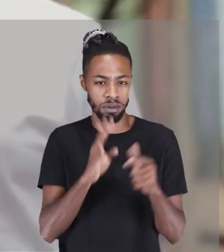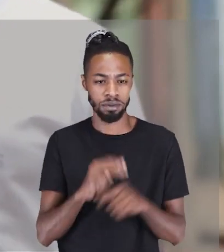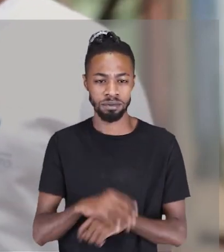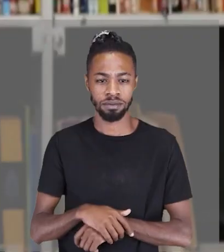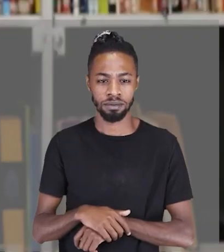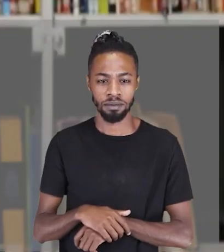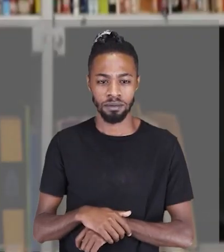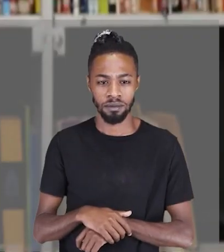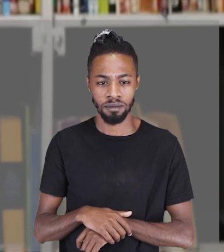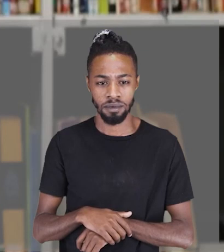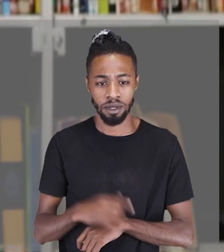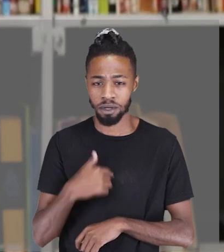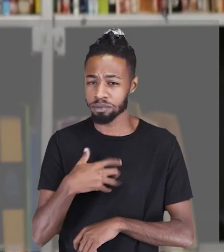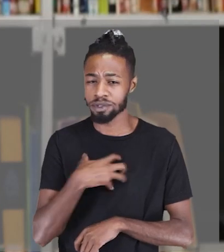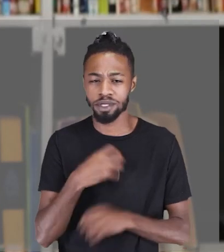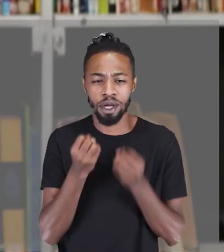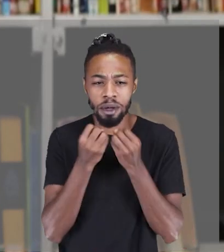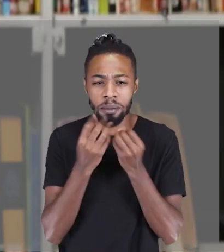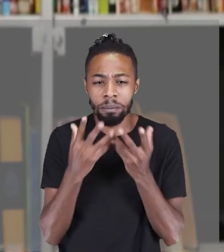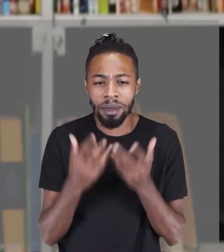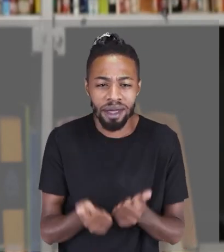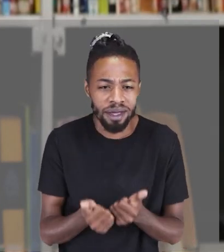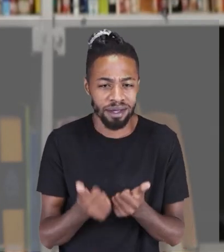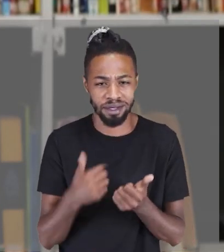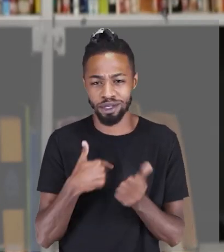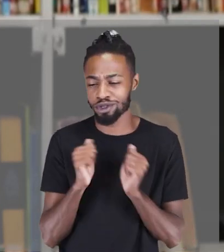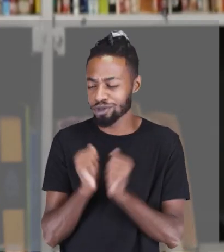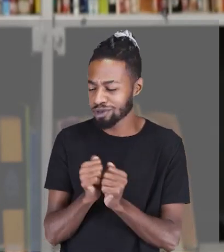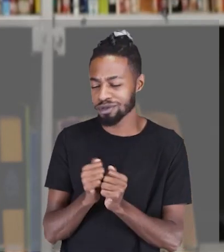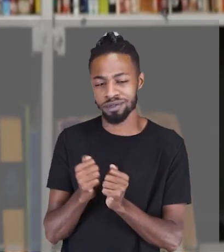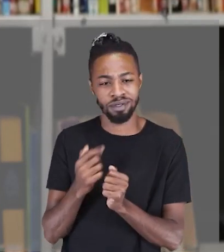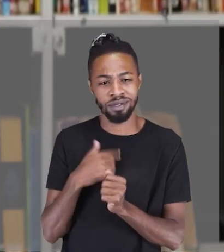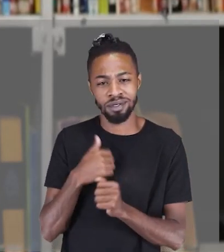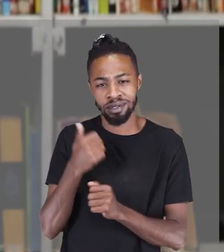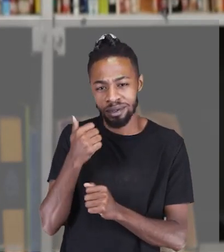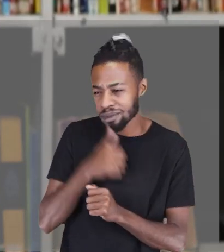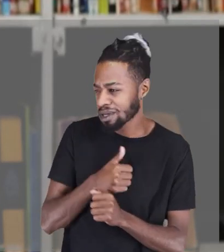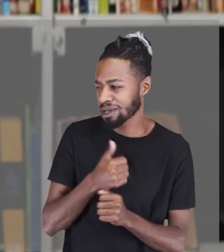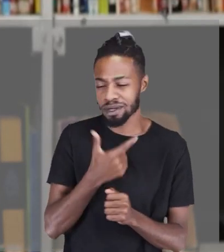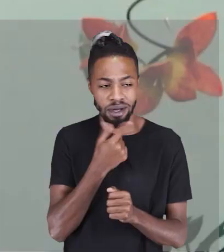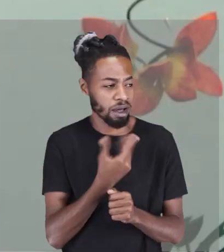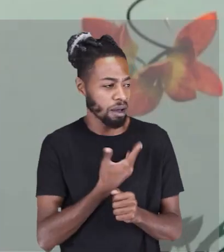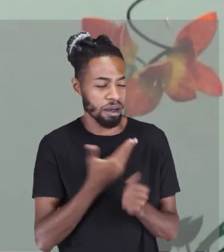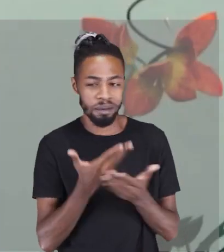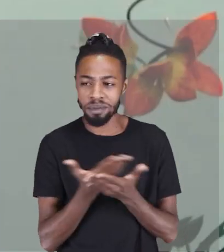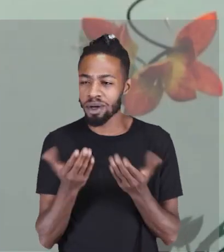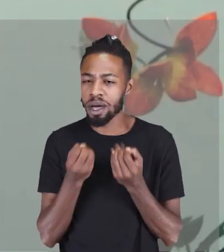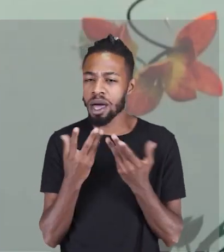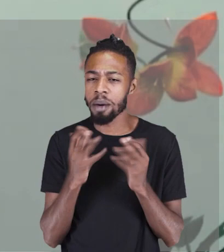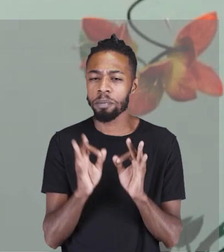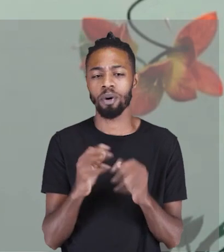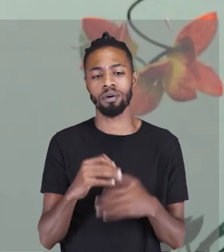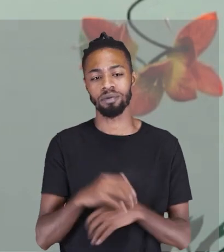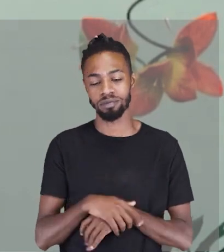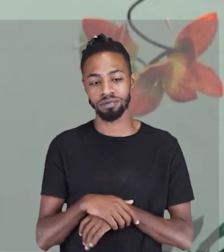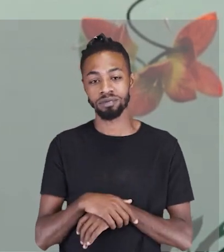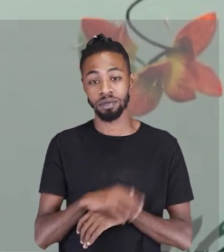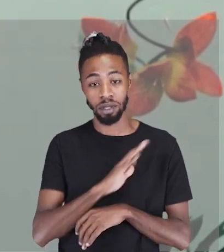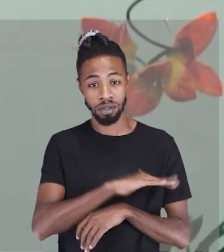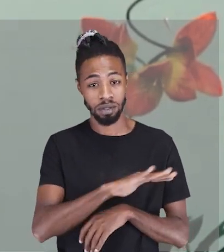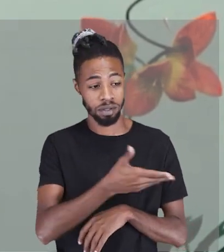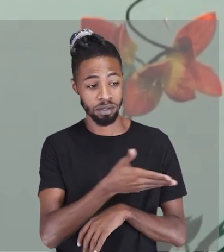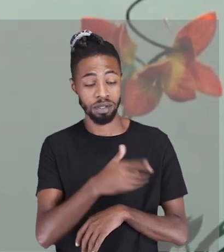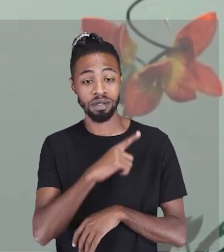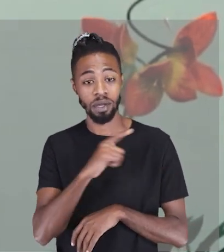só. Me sinto bem, né? Tô com meus colegas e isso é bom, né? Então, eles têm o interesse que